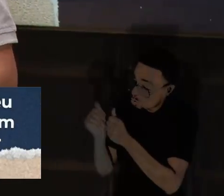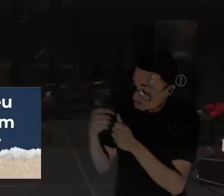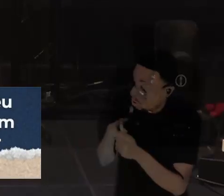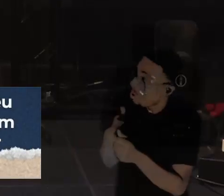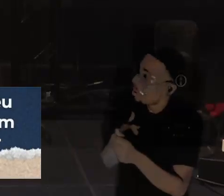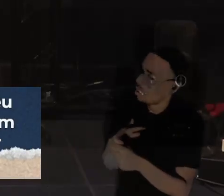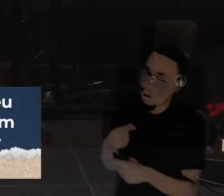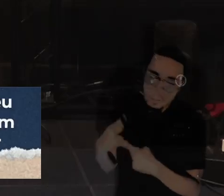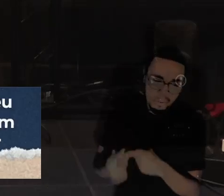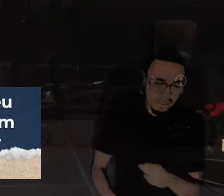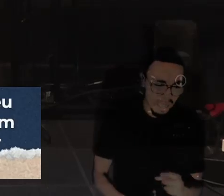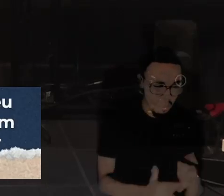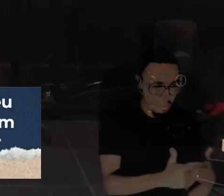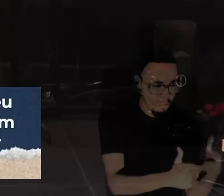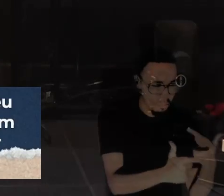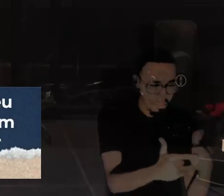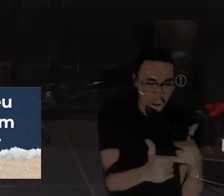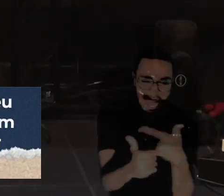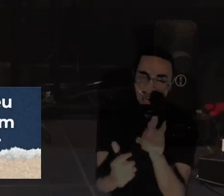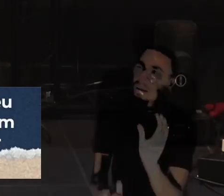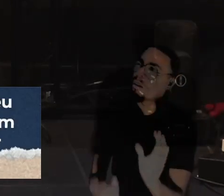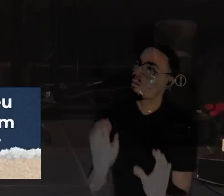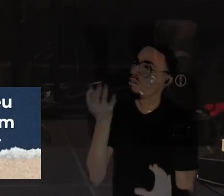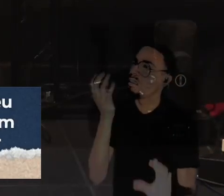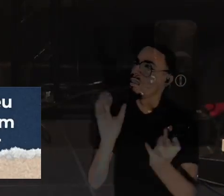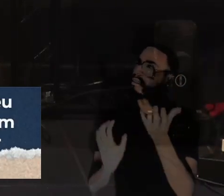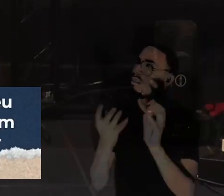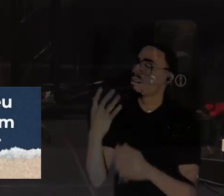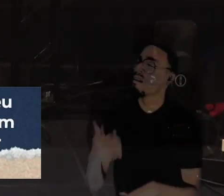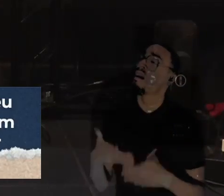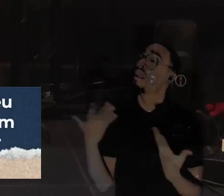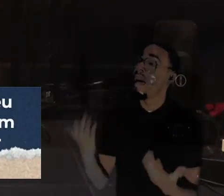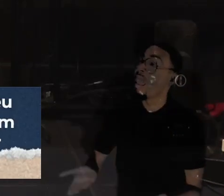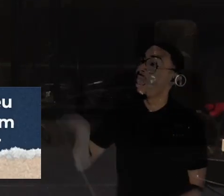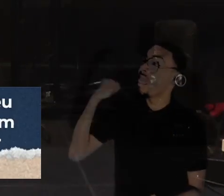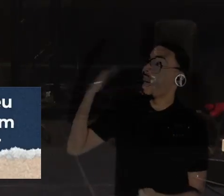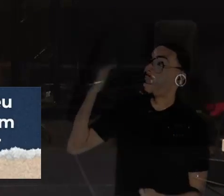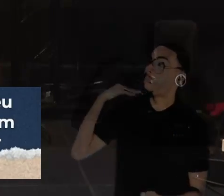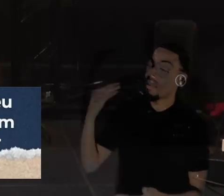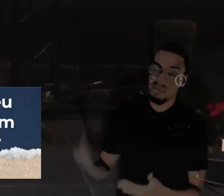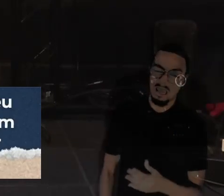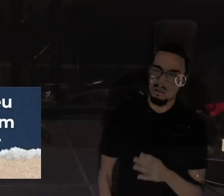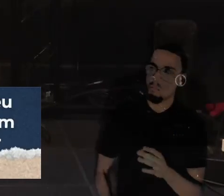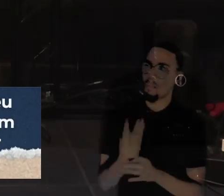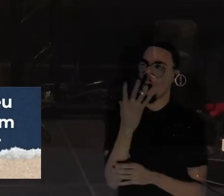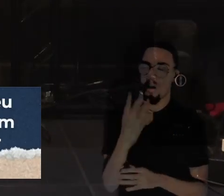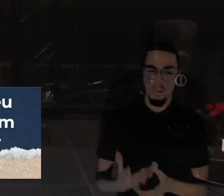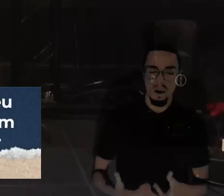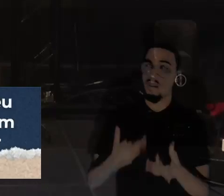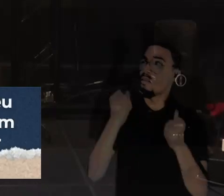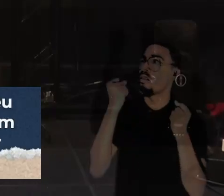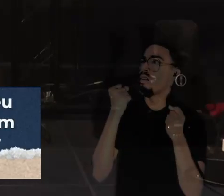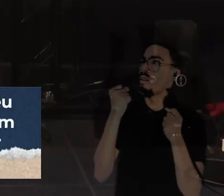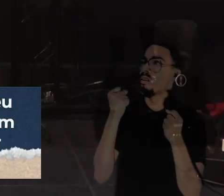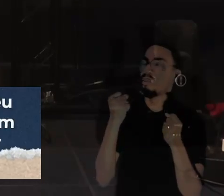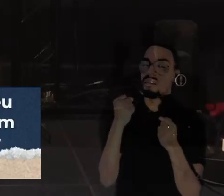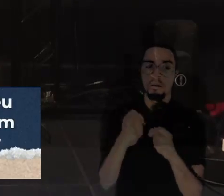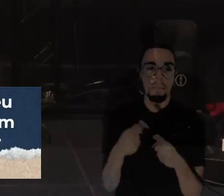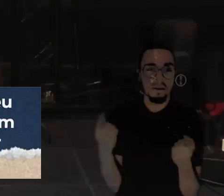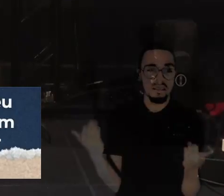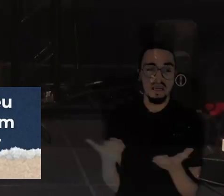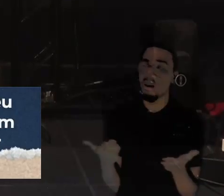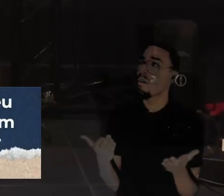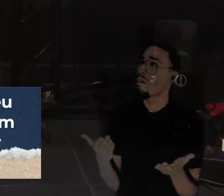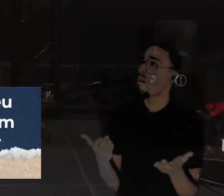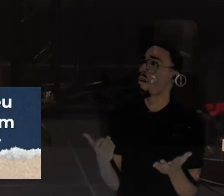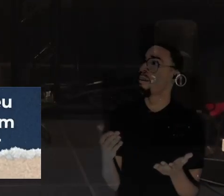volta. Onde estão as suas maravilhas que os nossos pais nos contam? Quando dizem: não foi o Senhor que nos tirou do Egito, mas agora o Senhor